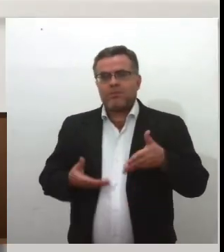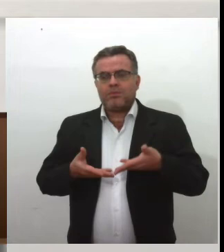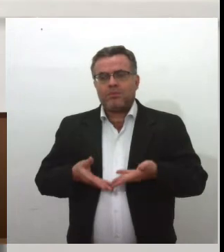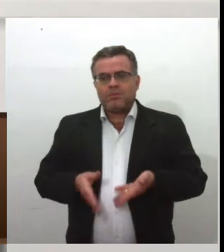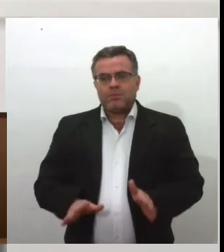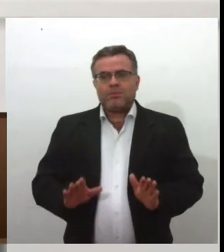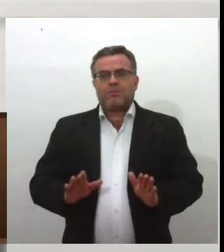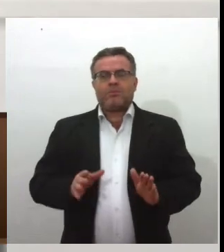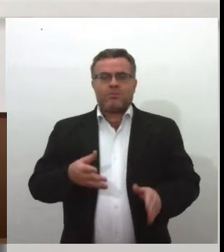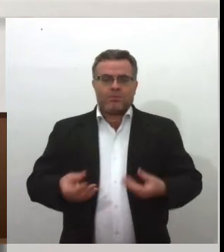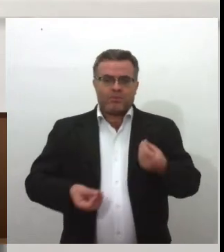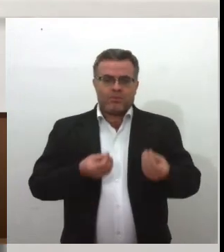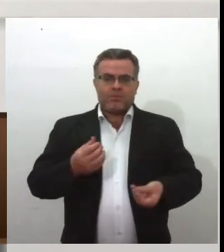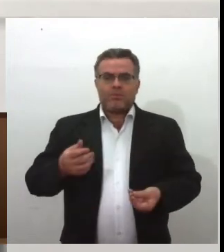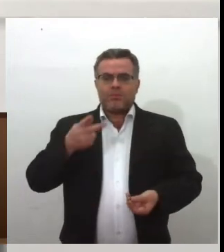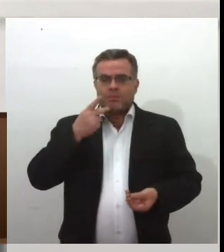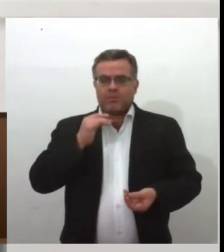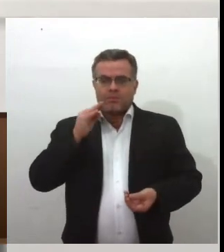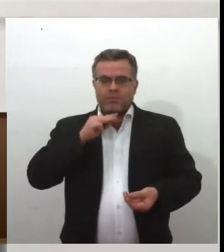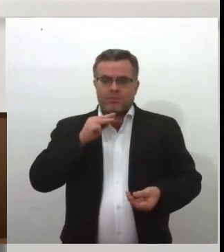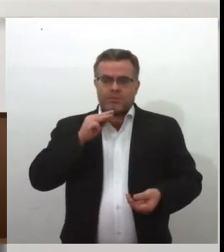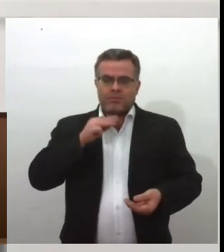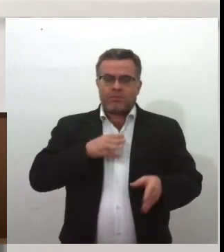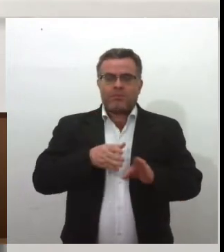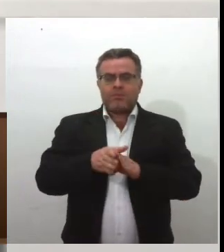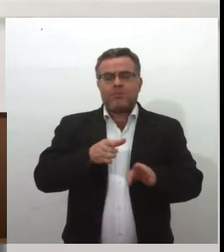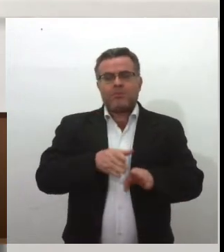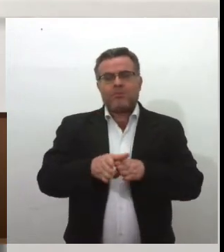primeiros banhos, a mãe vai, né, com cuidado ali,